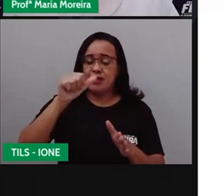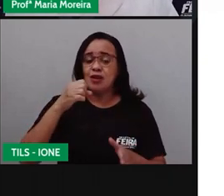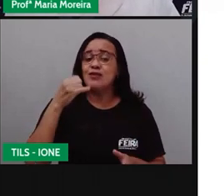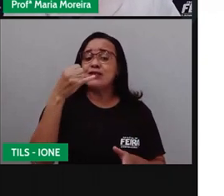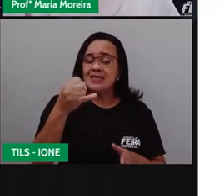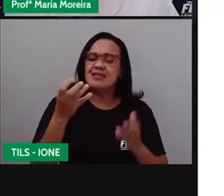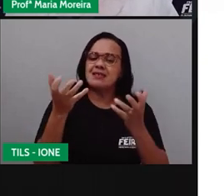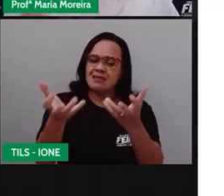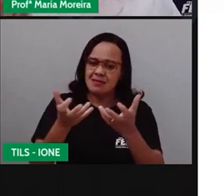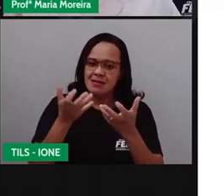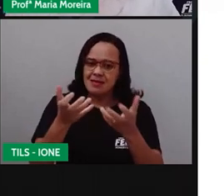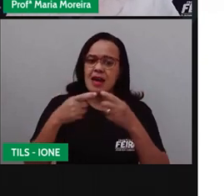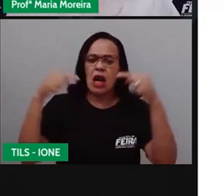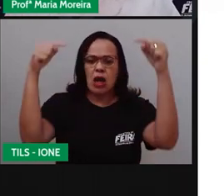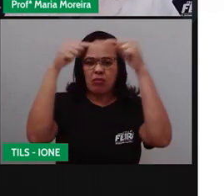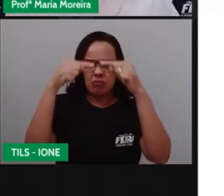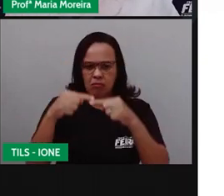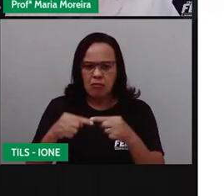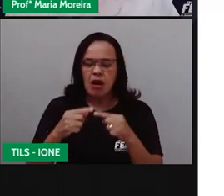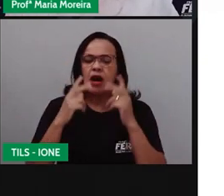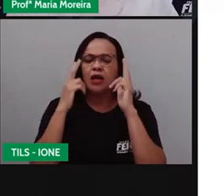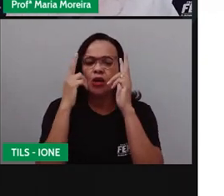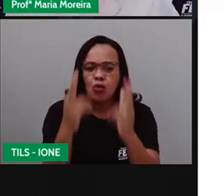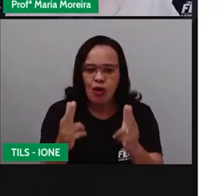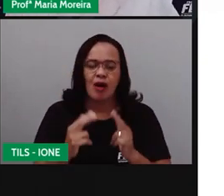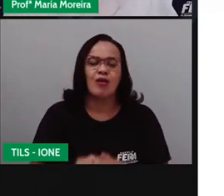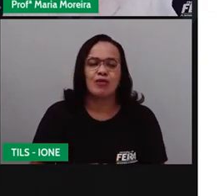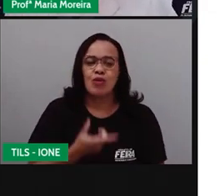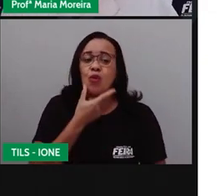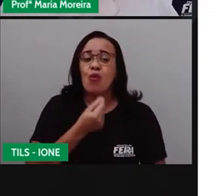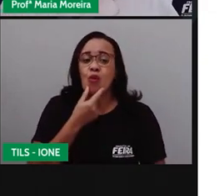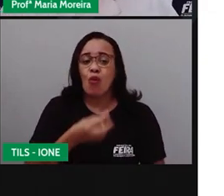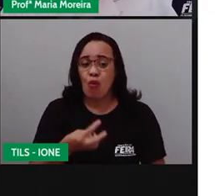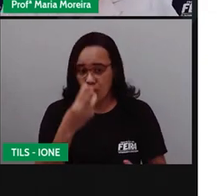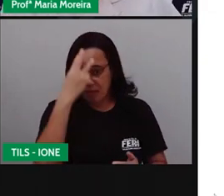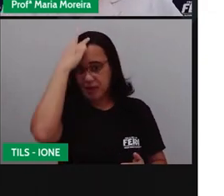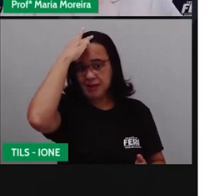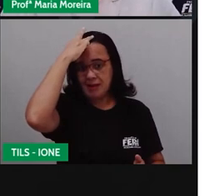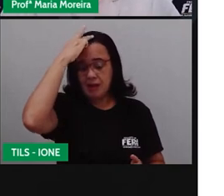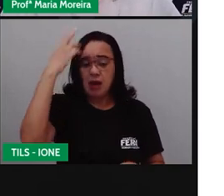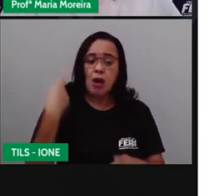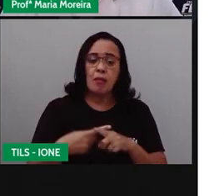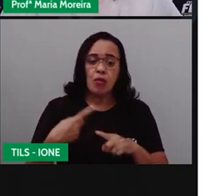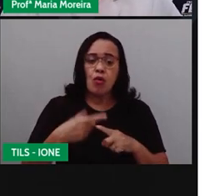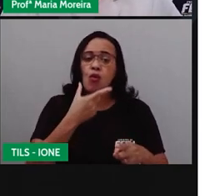coisa, tentem, tentem até conseguir. Santos Dumont aí tentou 14 vezes.